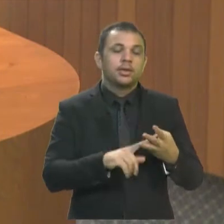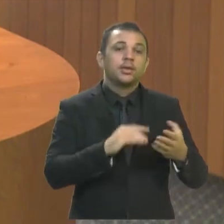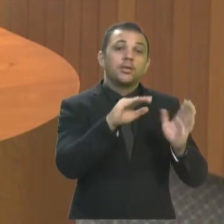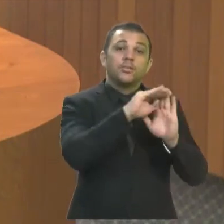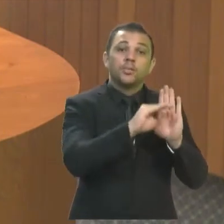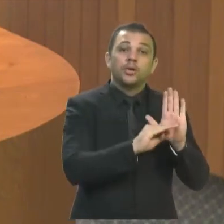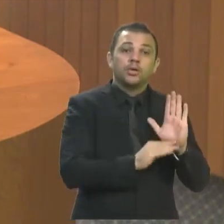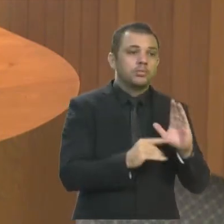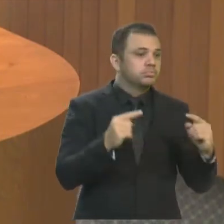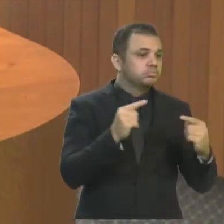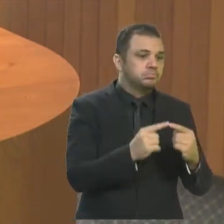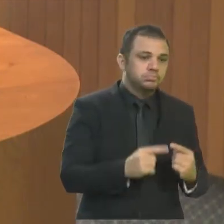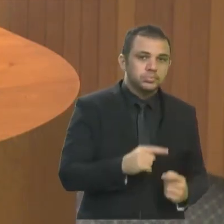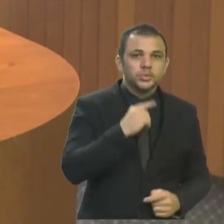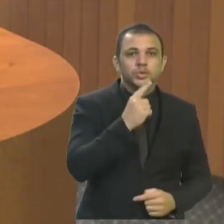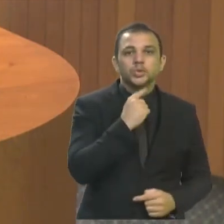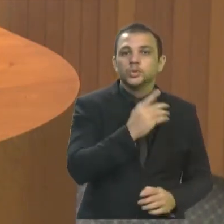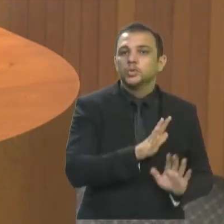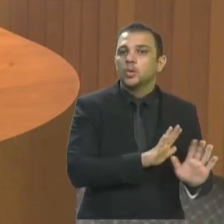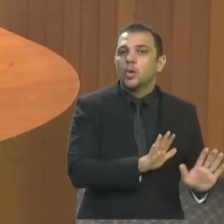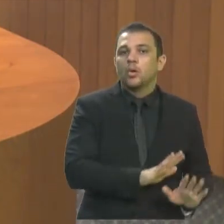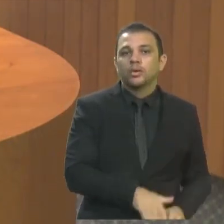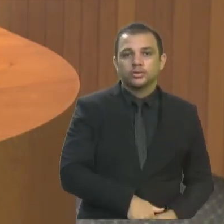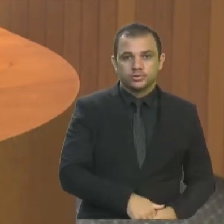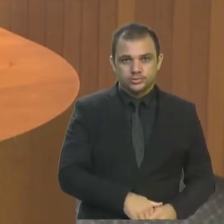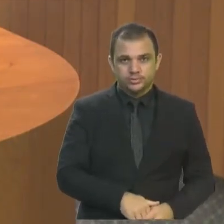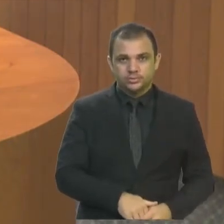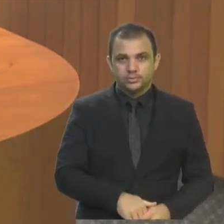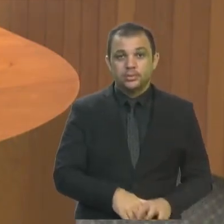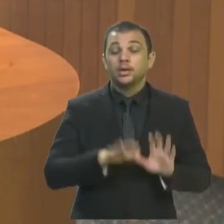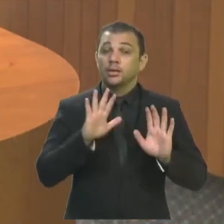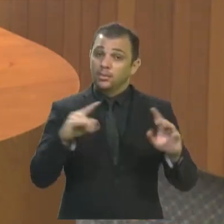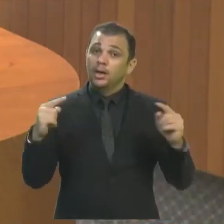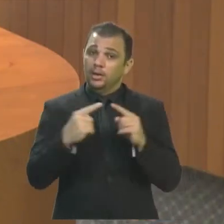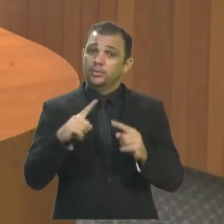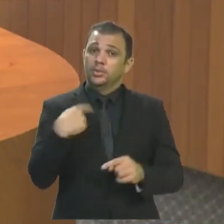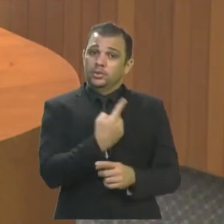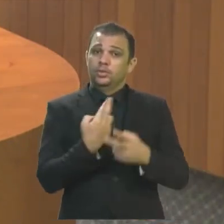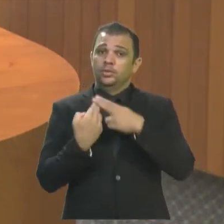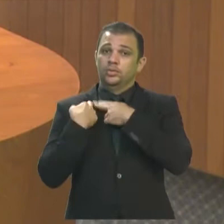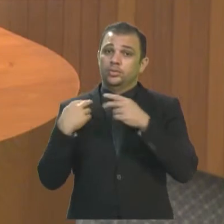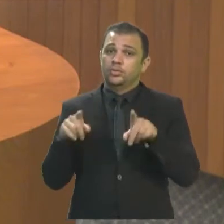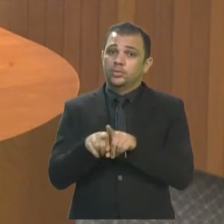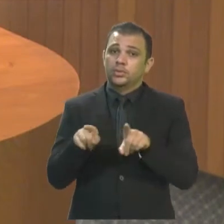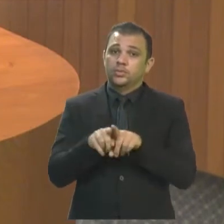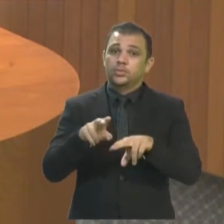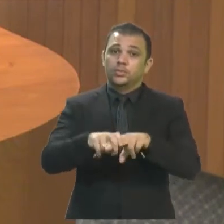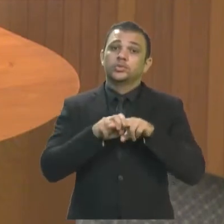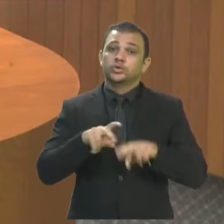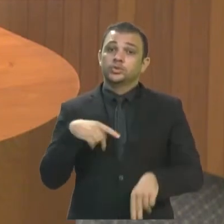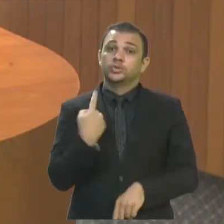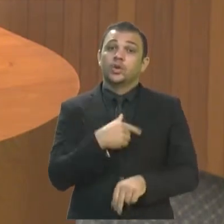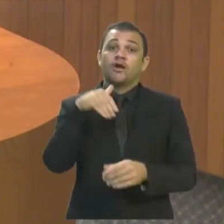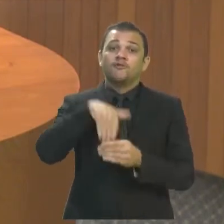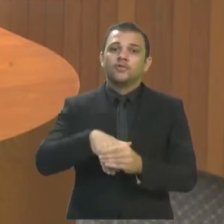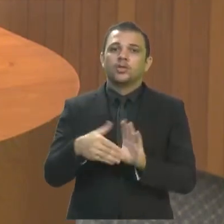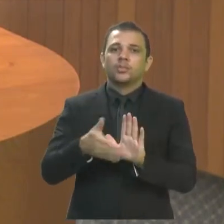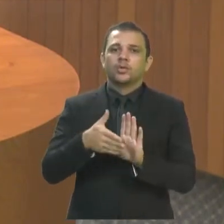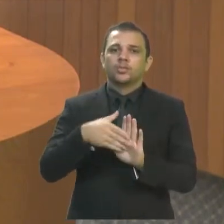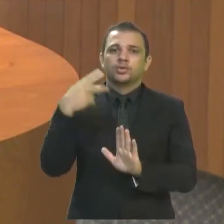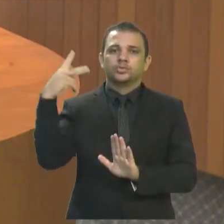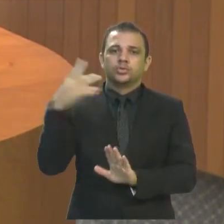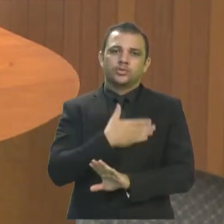lá de proposta, que consiga levar o custeio da máquina pública desde que ela sirva